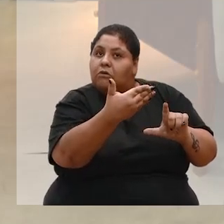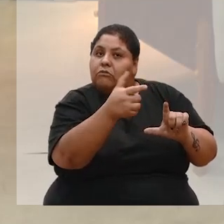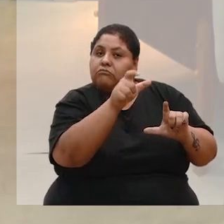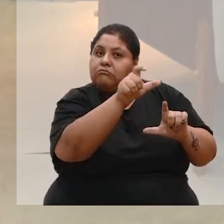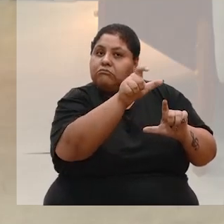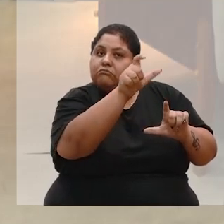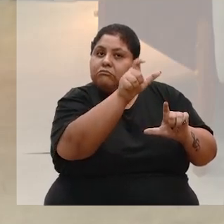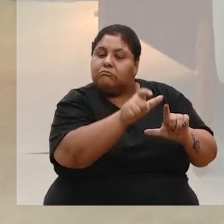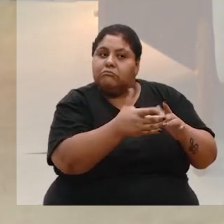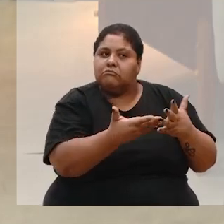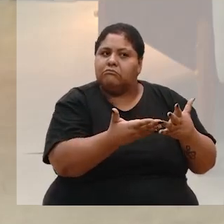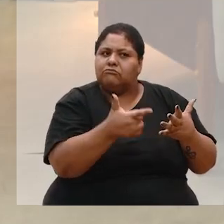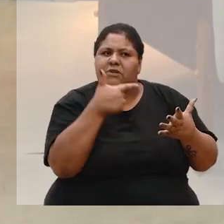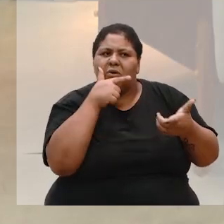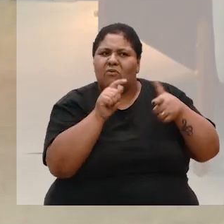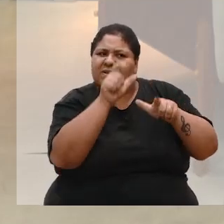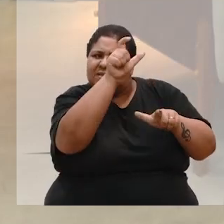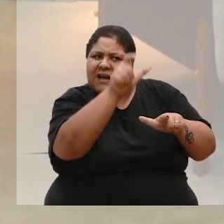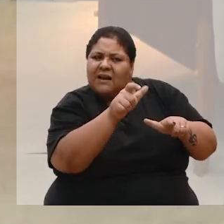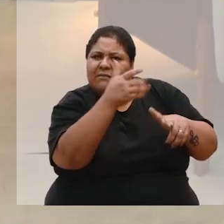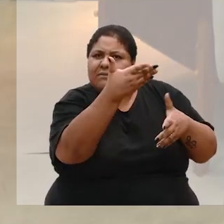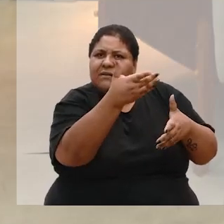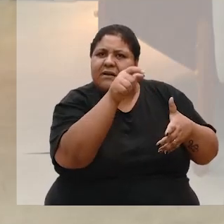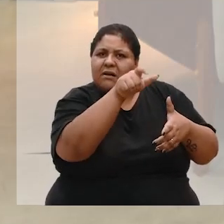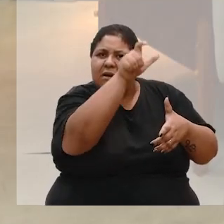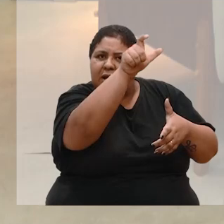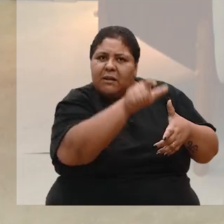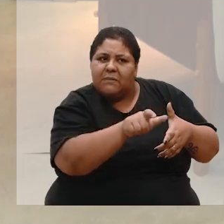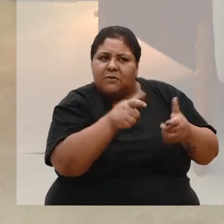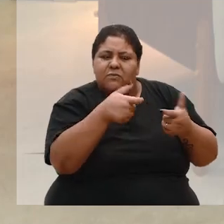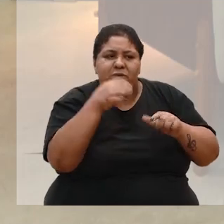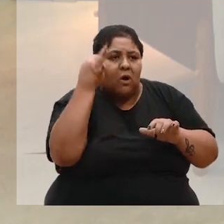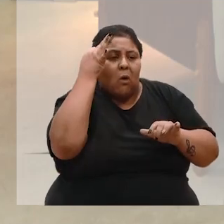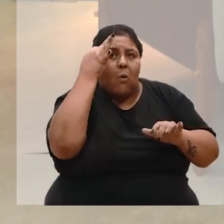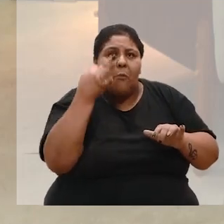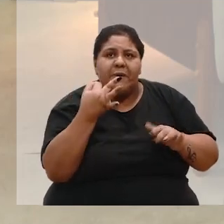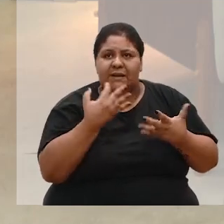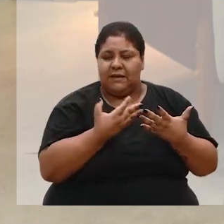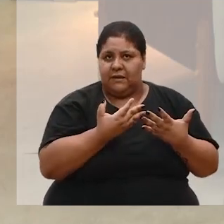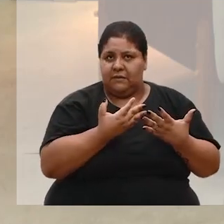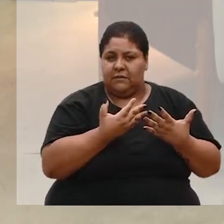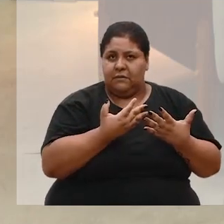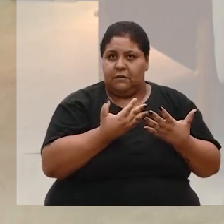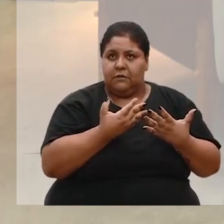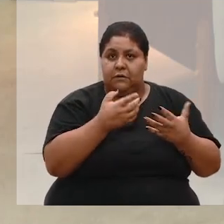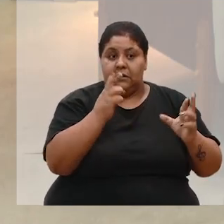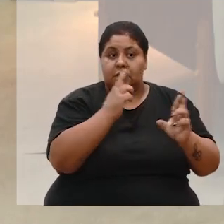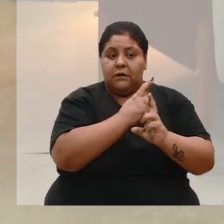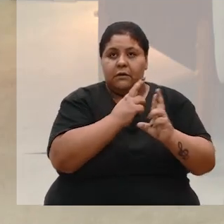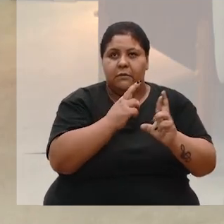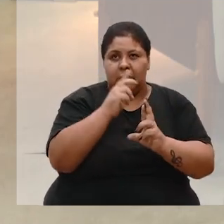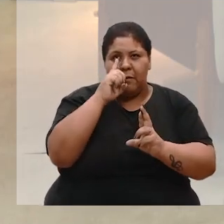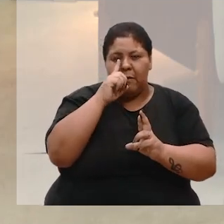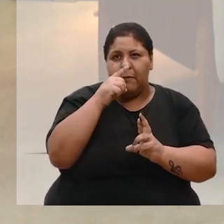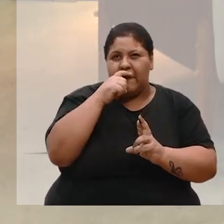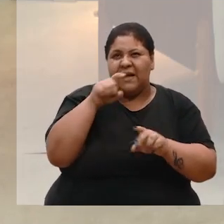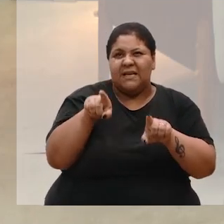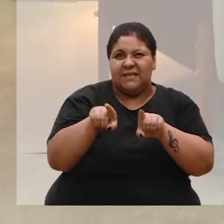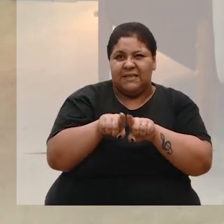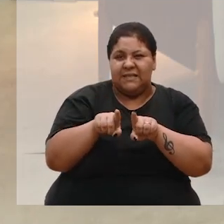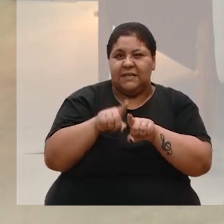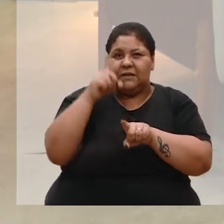algo. Quer dizer, não, aquela pessoa precisa entender. E essa relação entre pais também é difícil